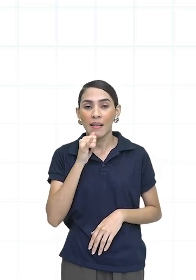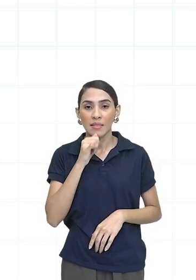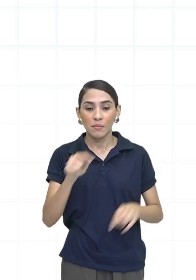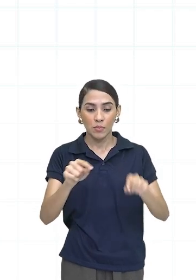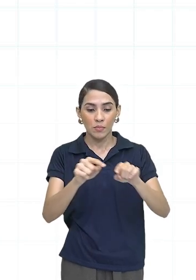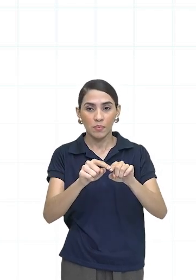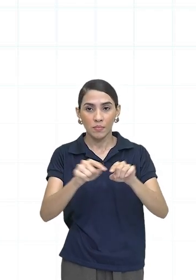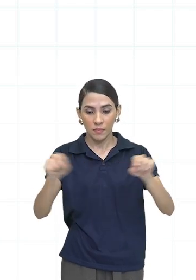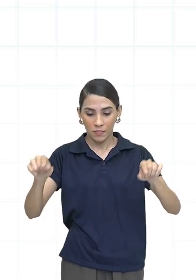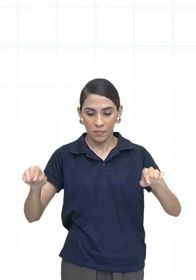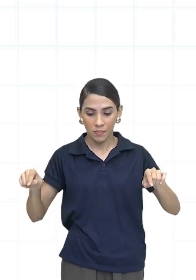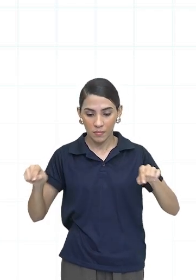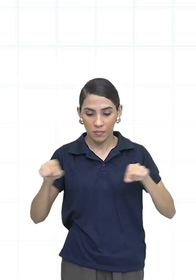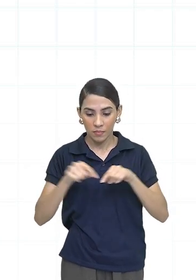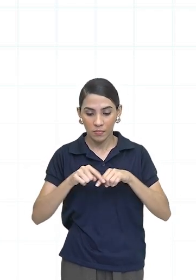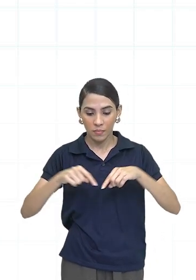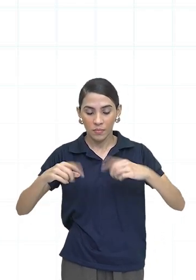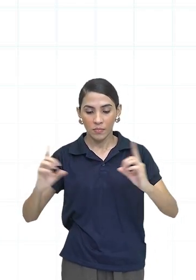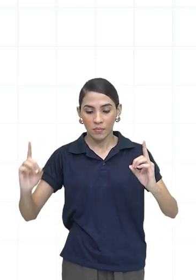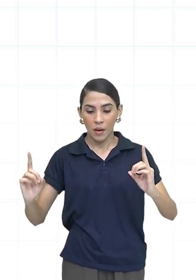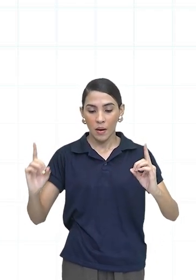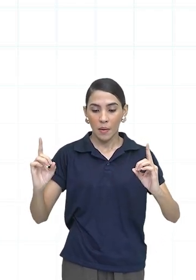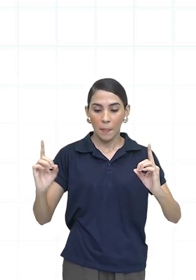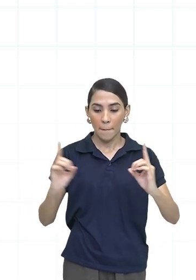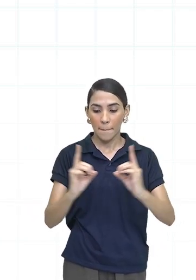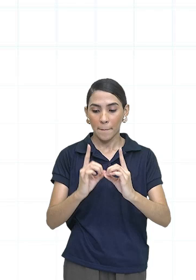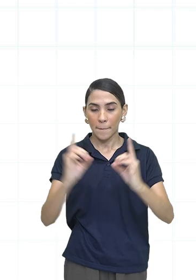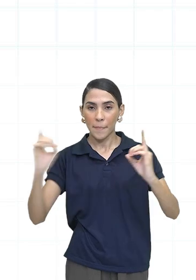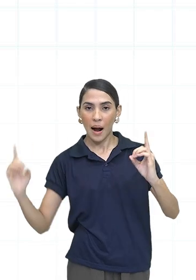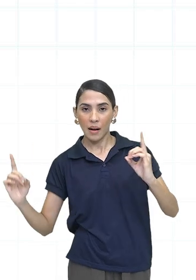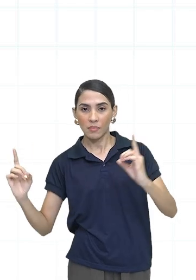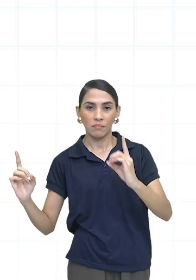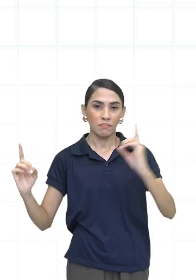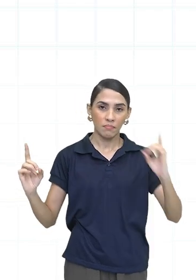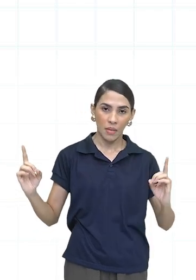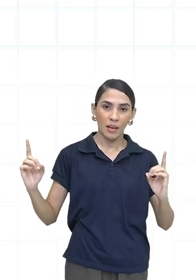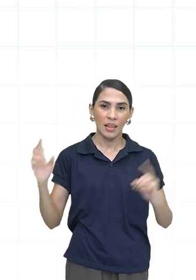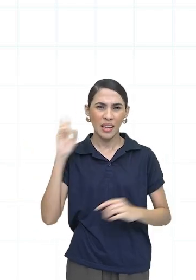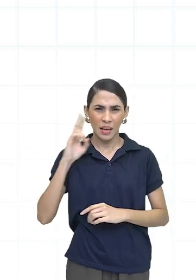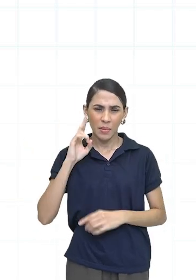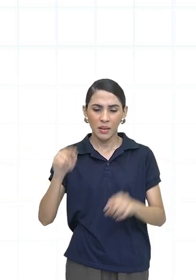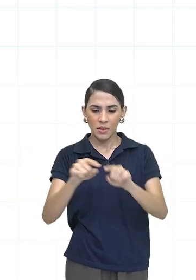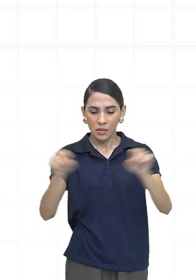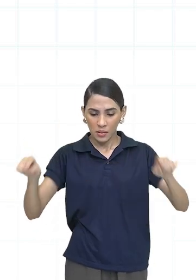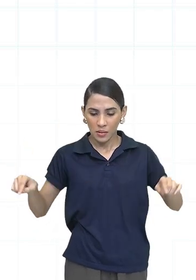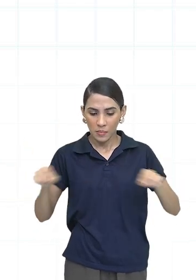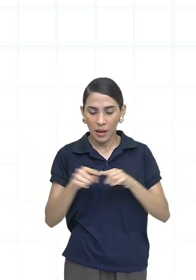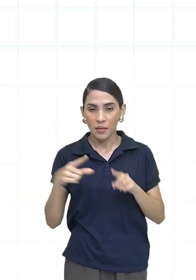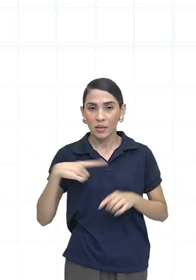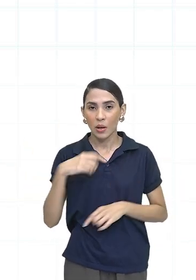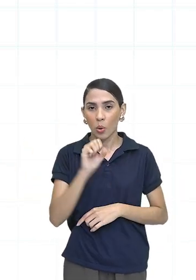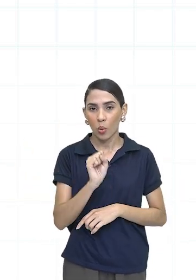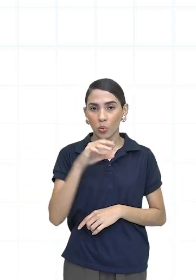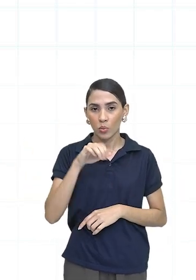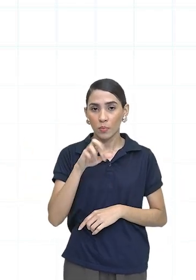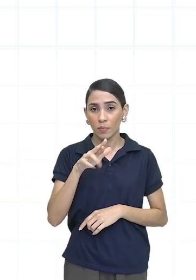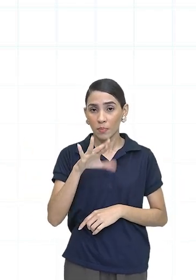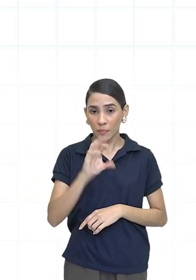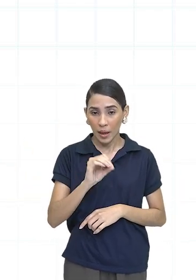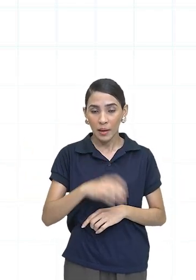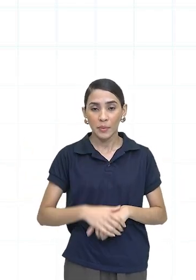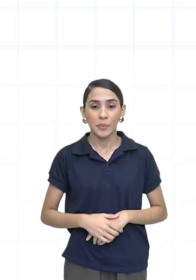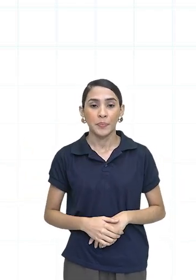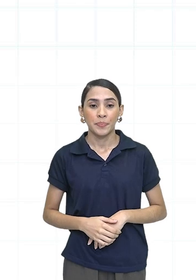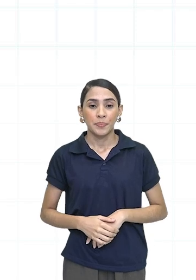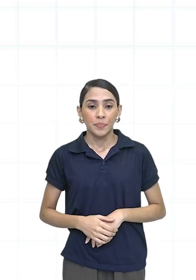pisa fora da área de luta, que é aquele espaço que eu mostrei para vocês, que tem 8 metros por 12,